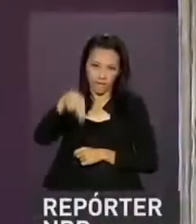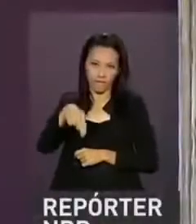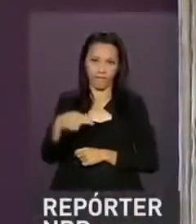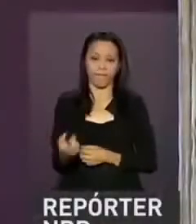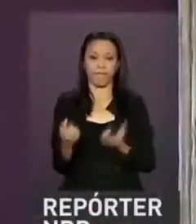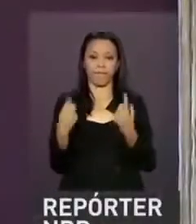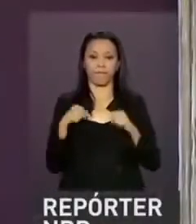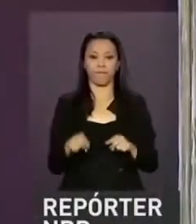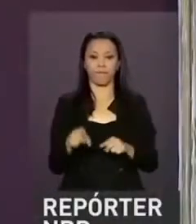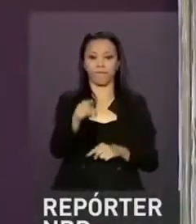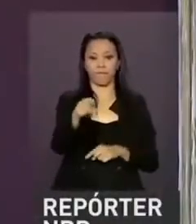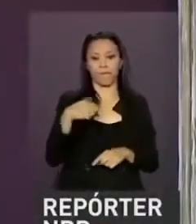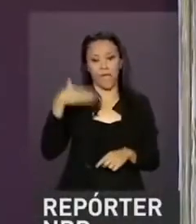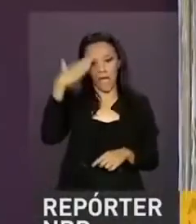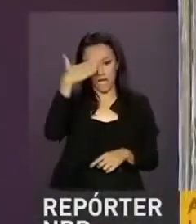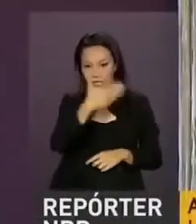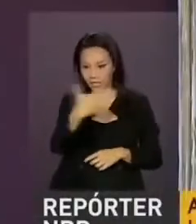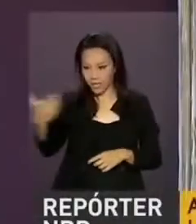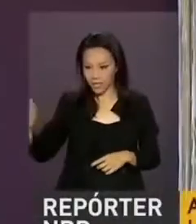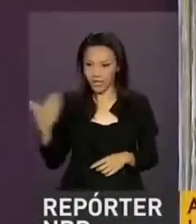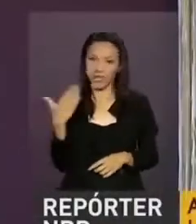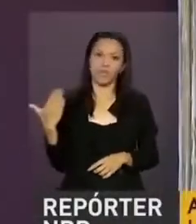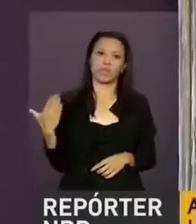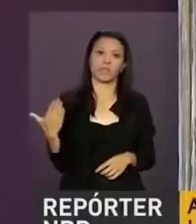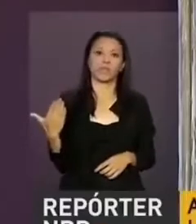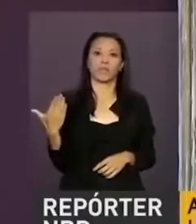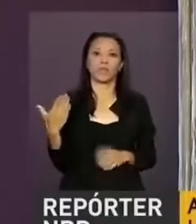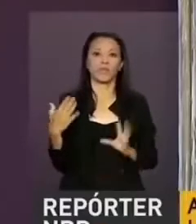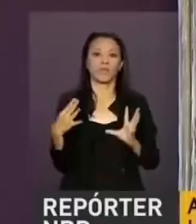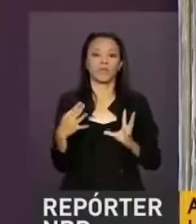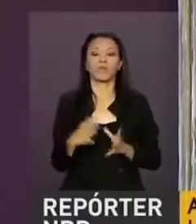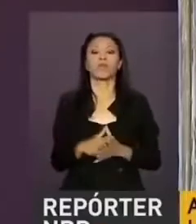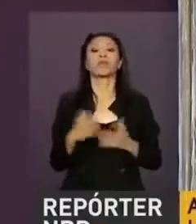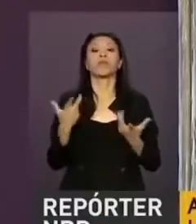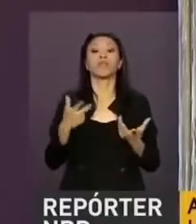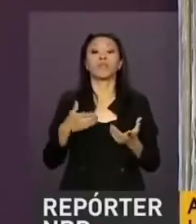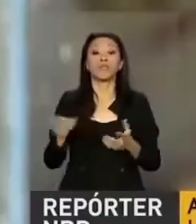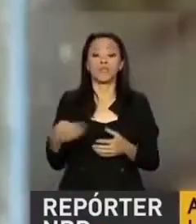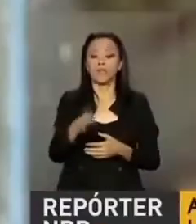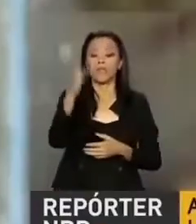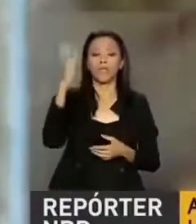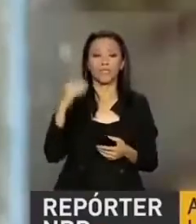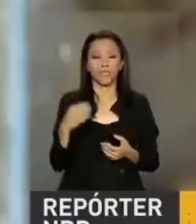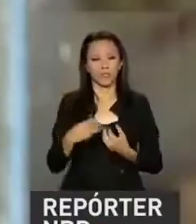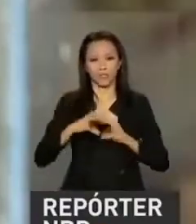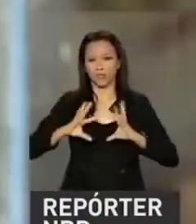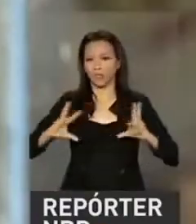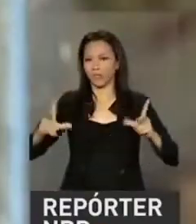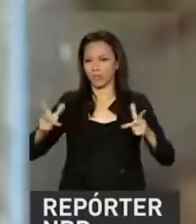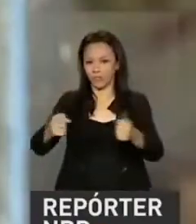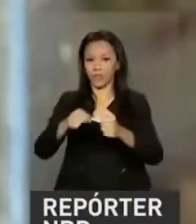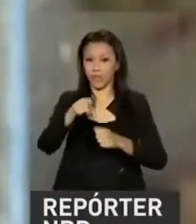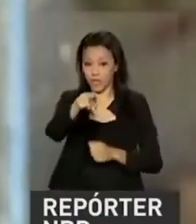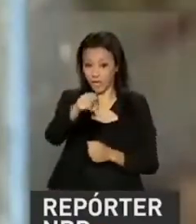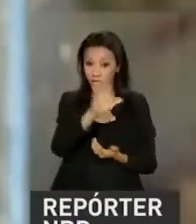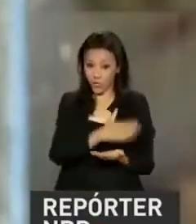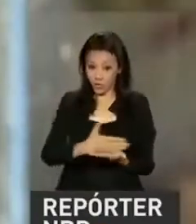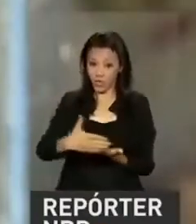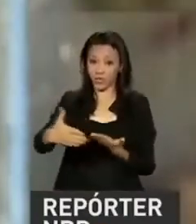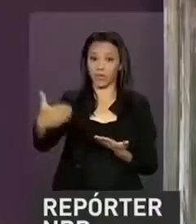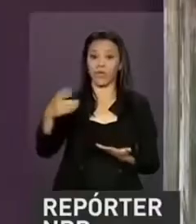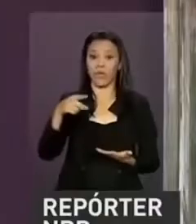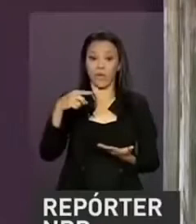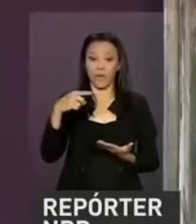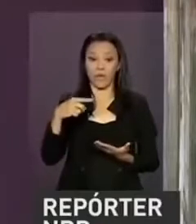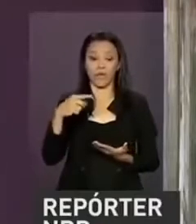Agradeço, dono da floresta, dono do rio, dono da terra, dono do peixe. E foi assim que Alcuru começou a nossa